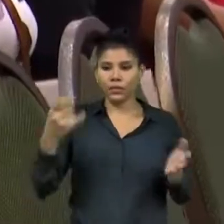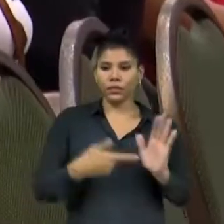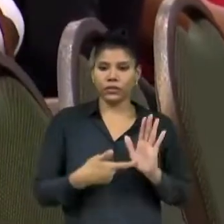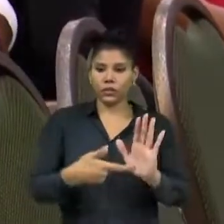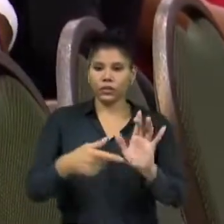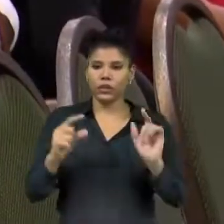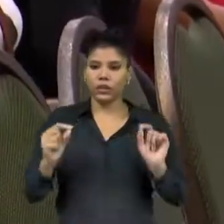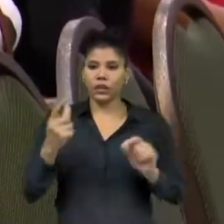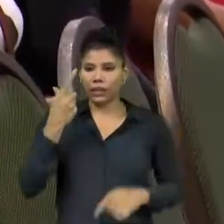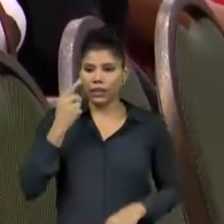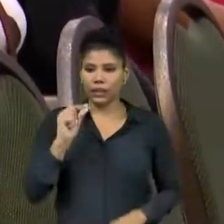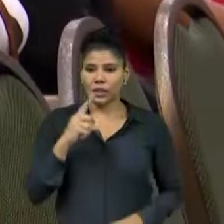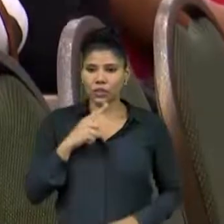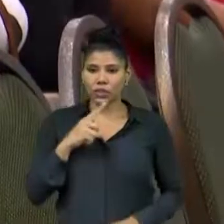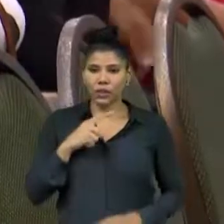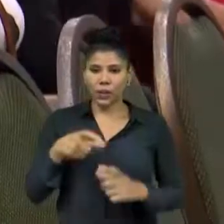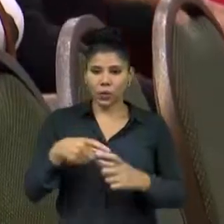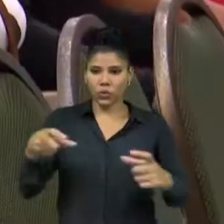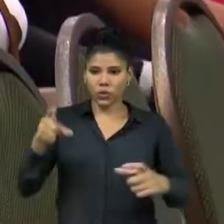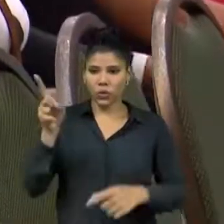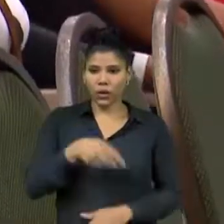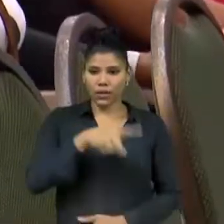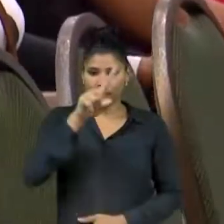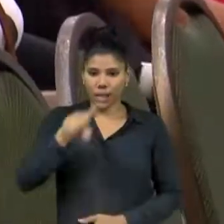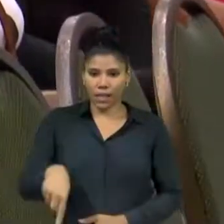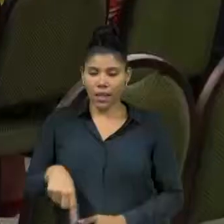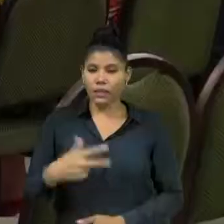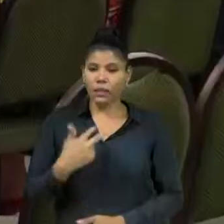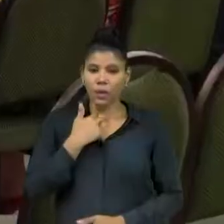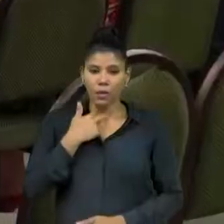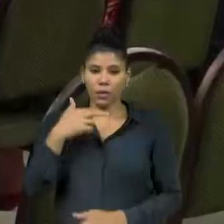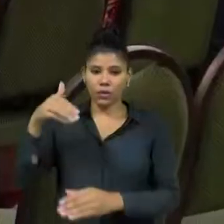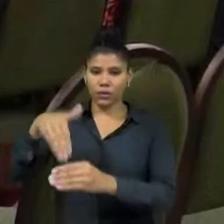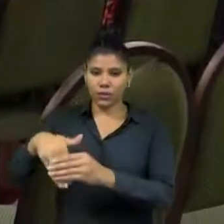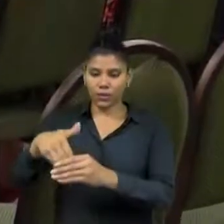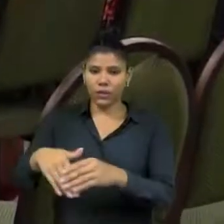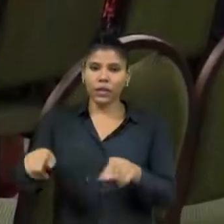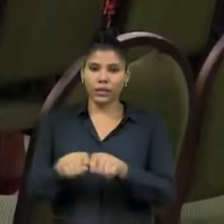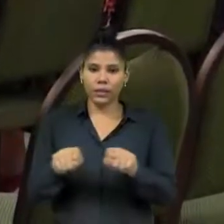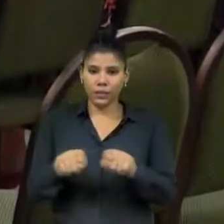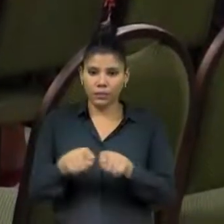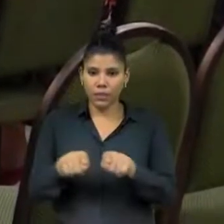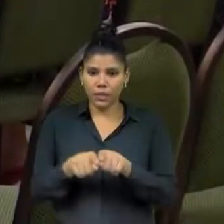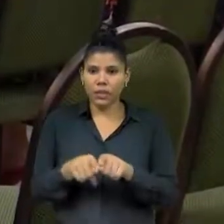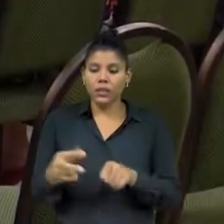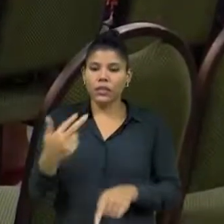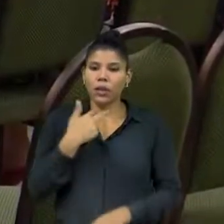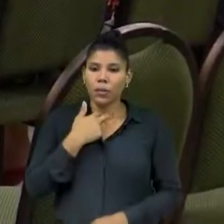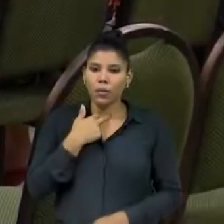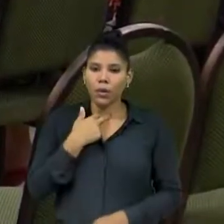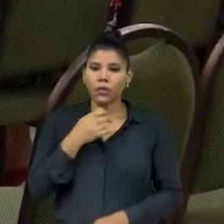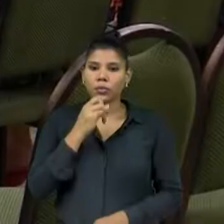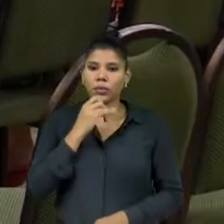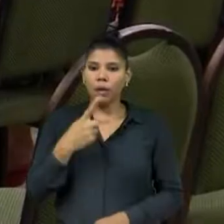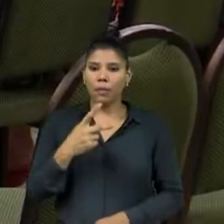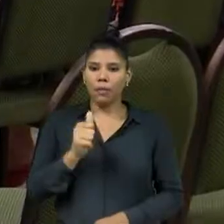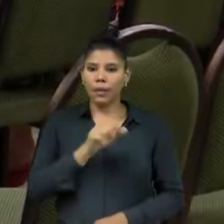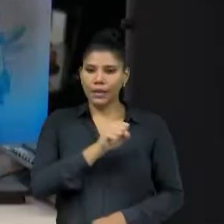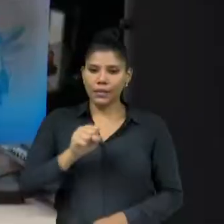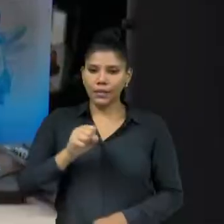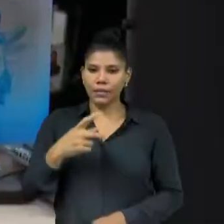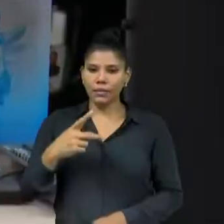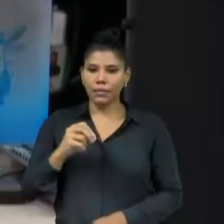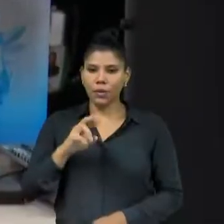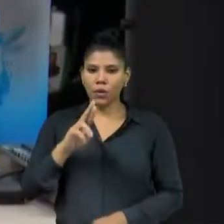título de eleitor cancelado, além de não poder votar, fica impedido de emitir passaporte, realizar